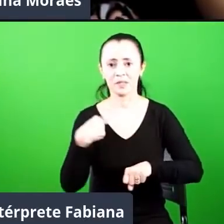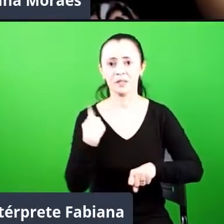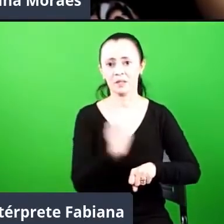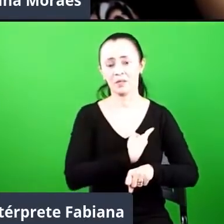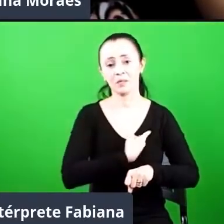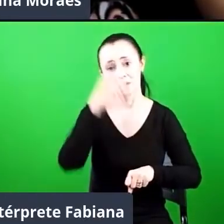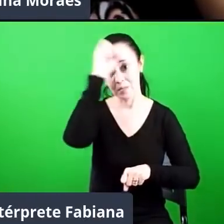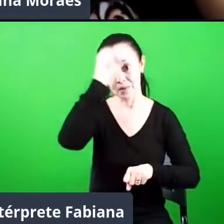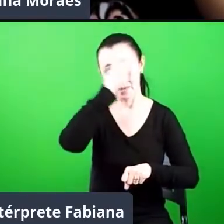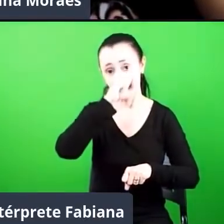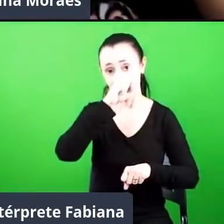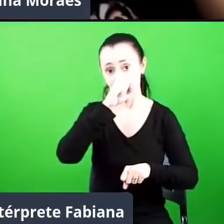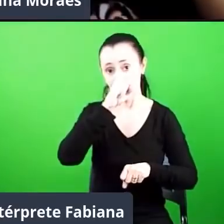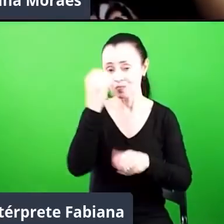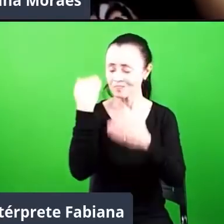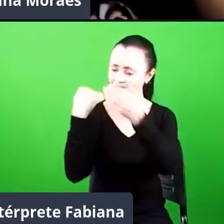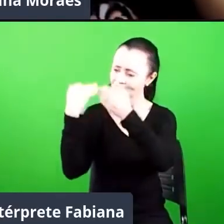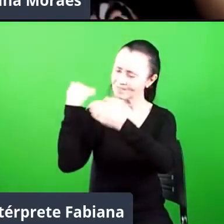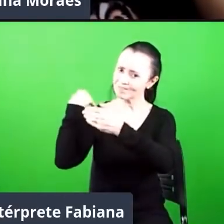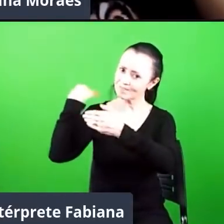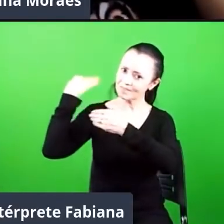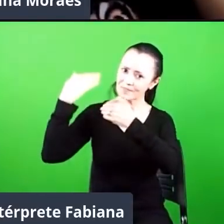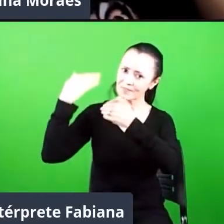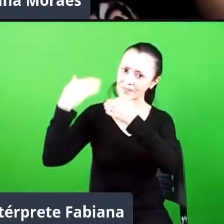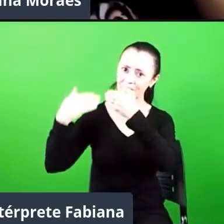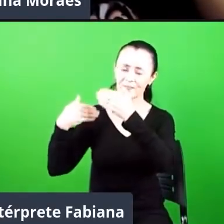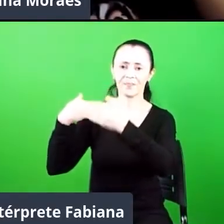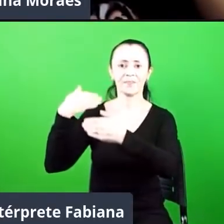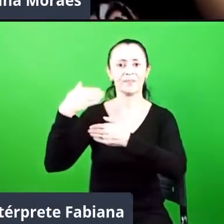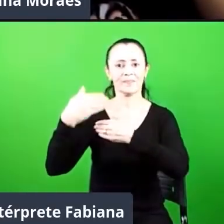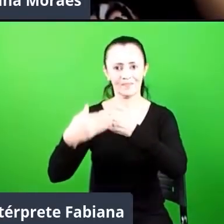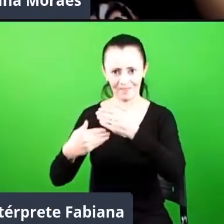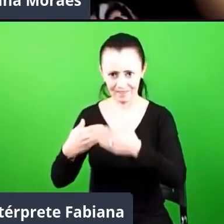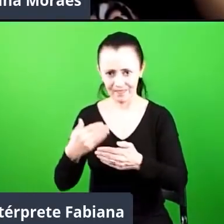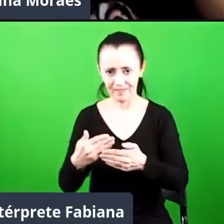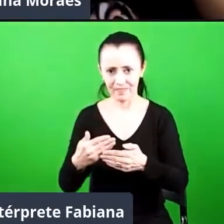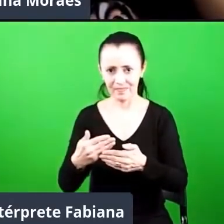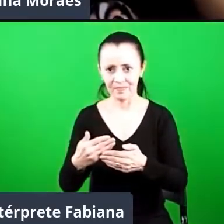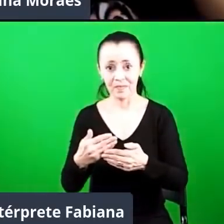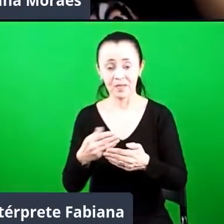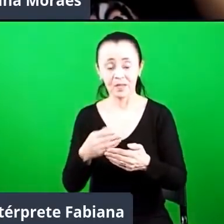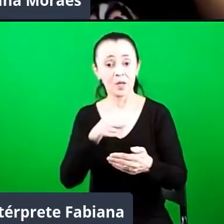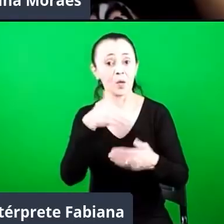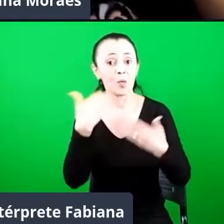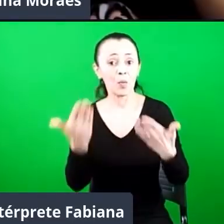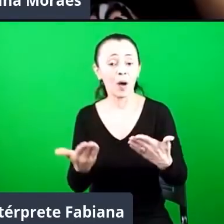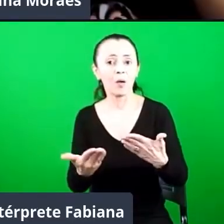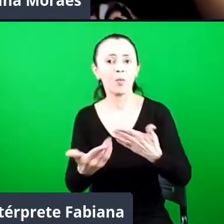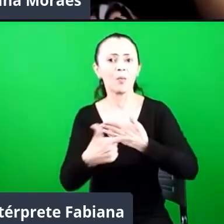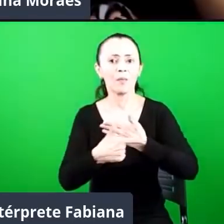esses conceitos eles foram construídos historicamente, né? O que é escola? Qual o papel da escola nesse